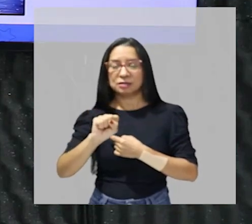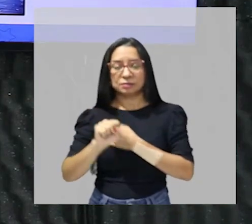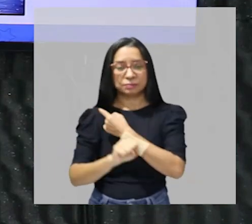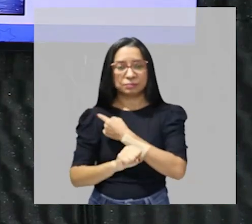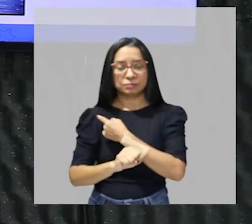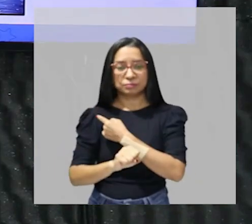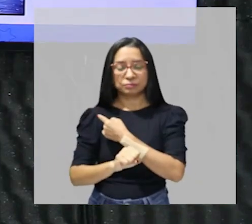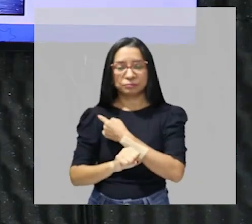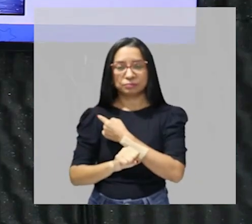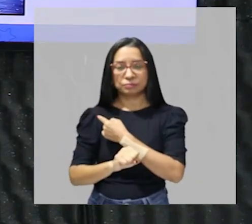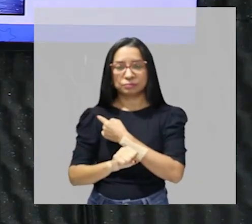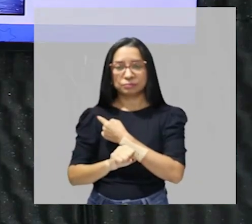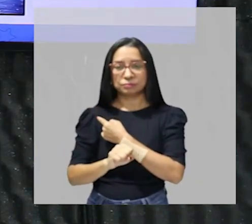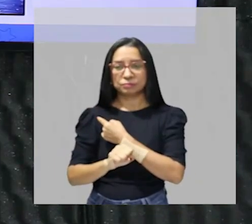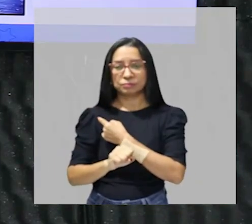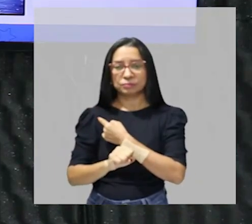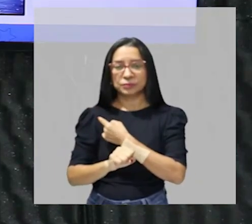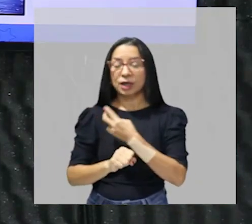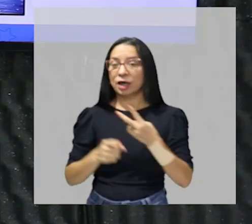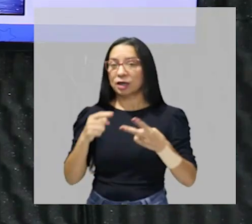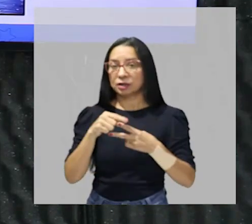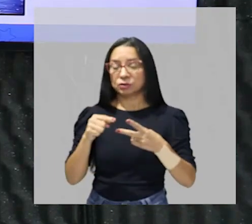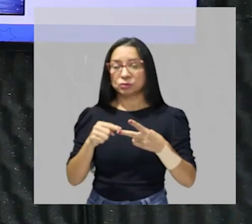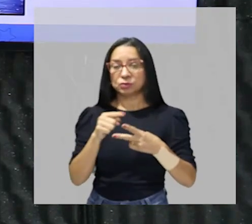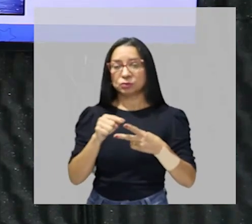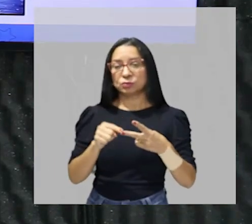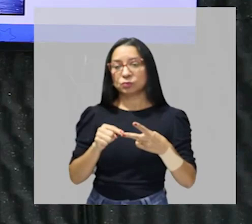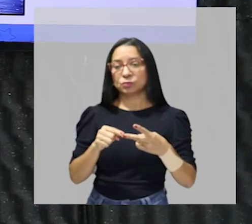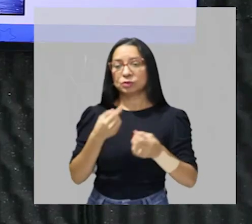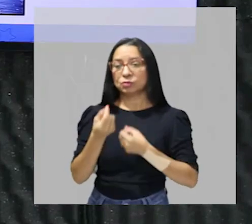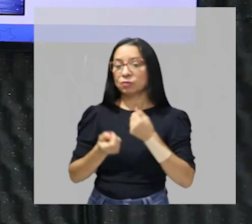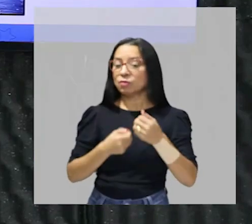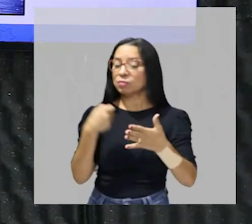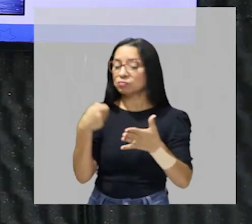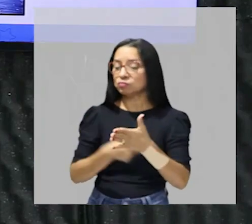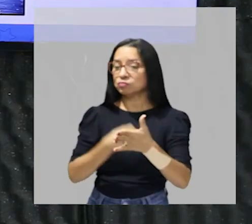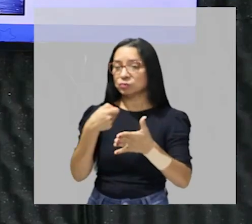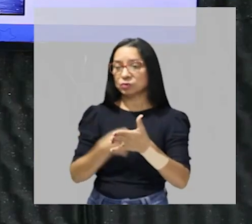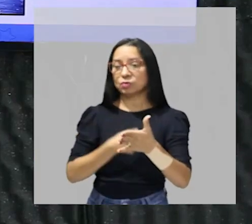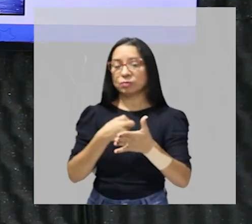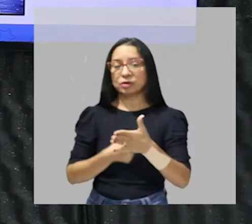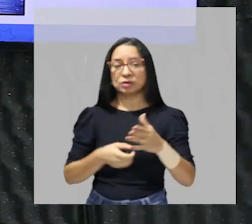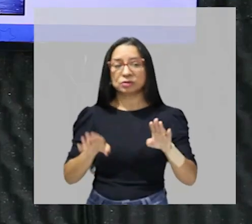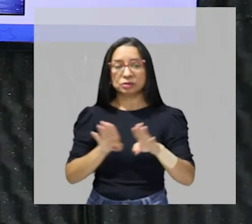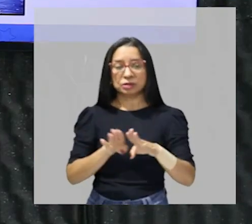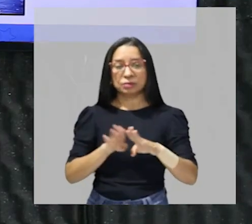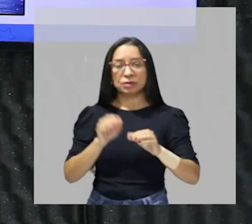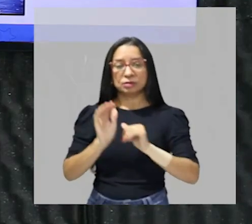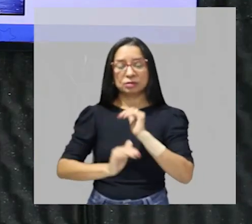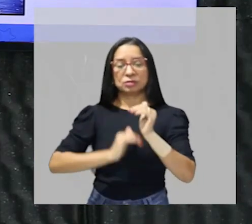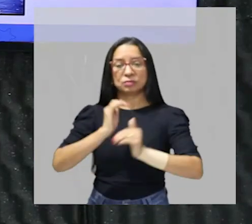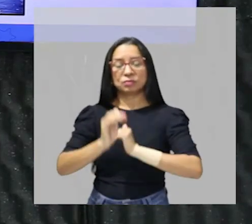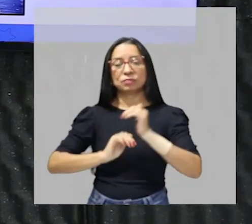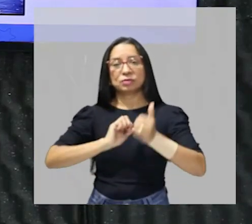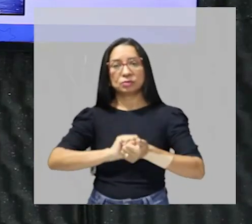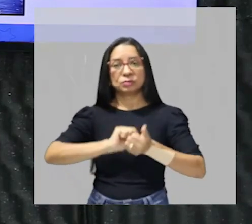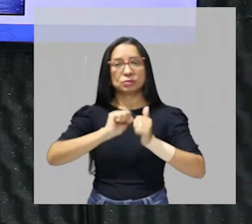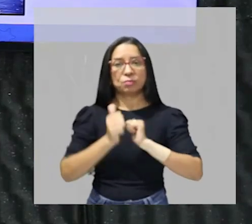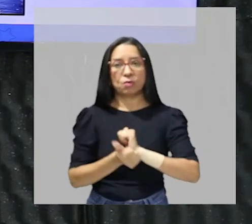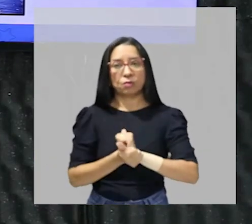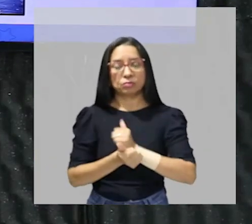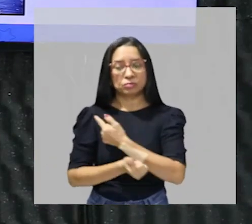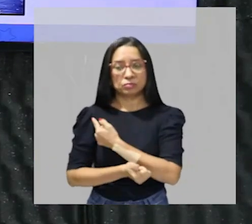As lutas e as artes marciais são formas de combate e, ao mesmo tempo, são desenvolvidas como